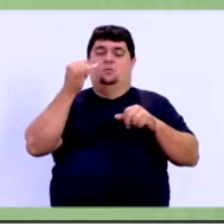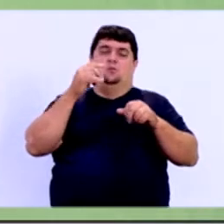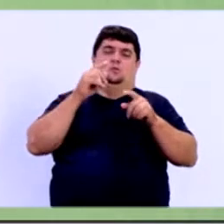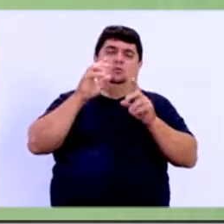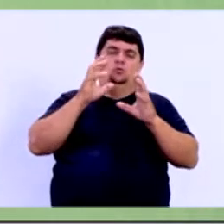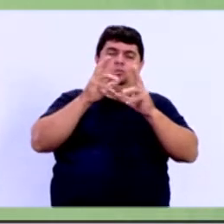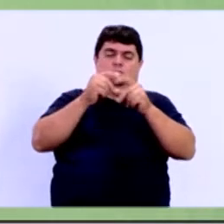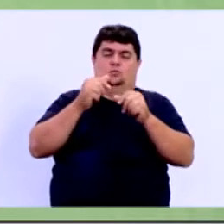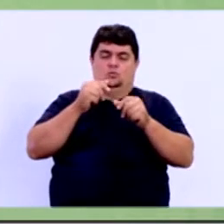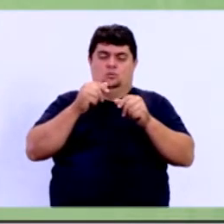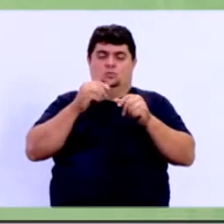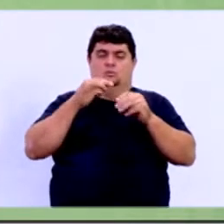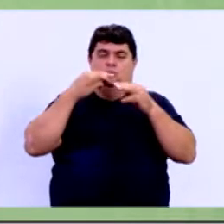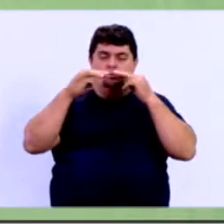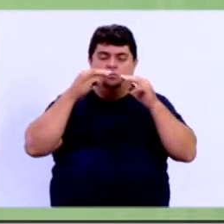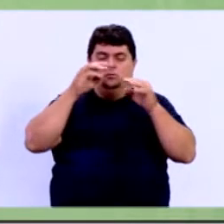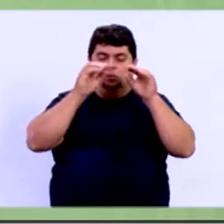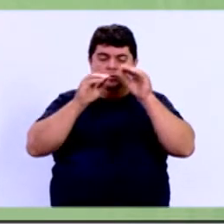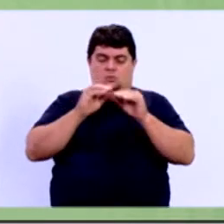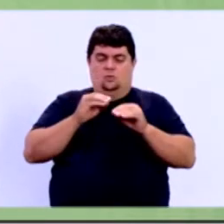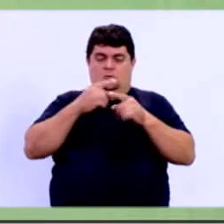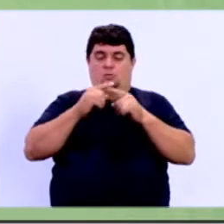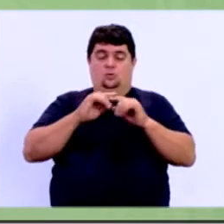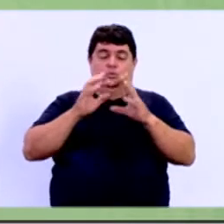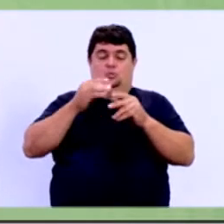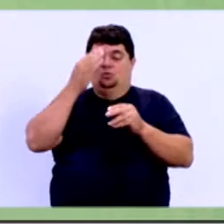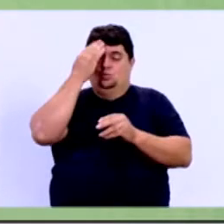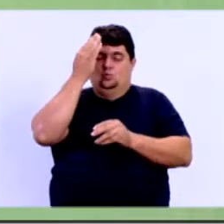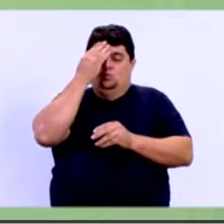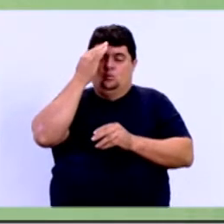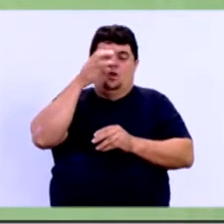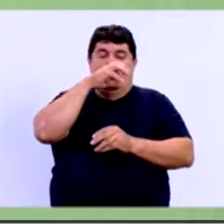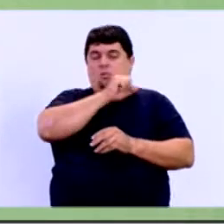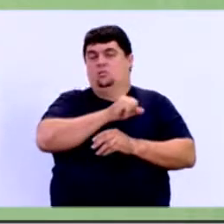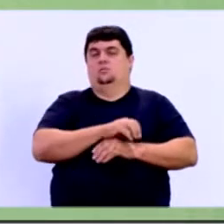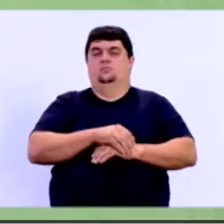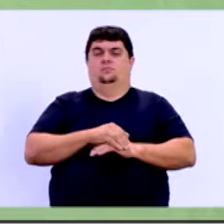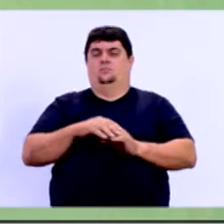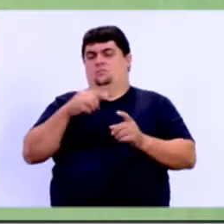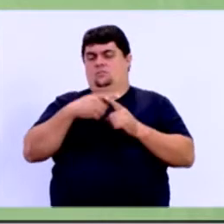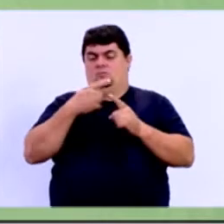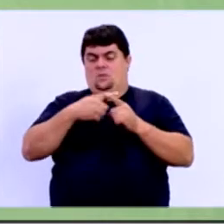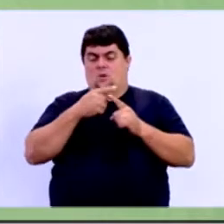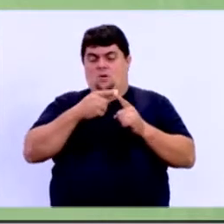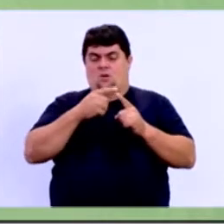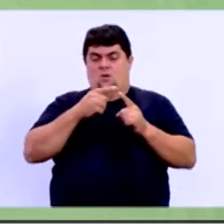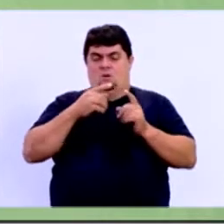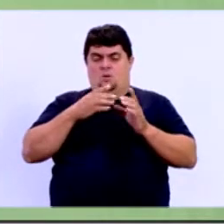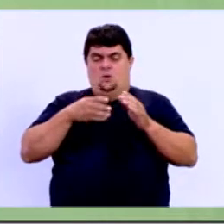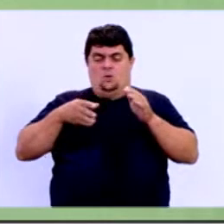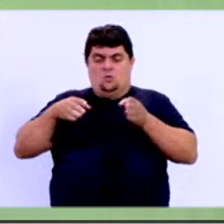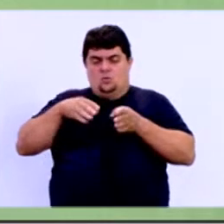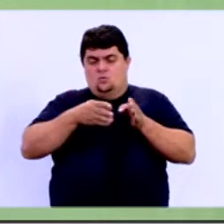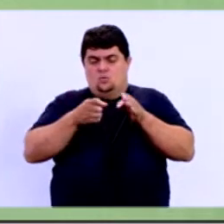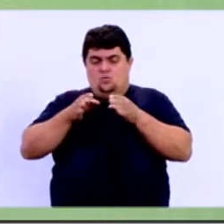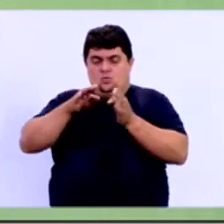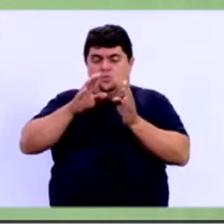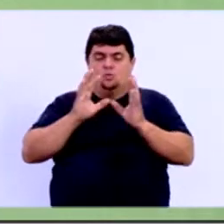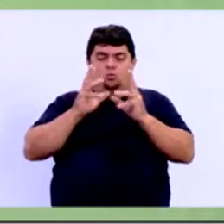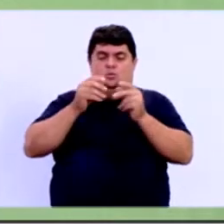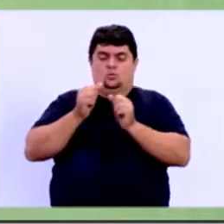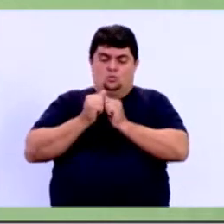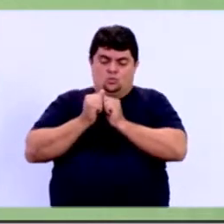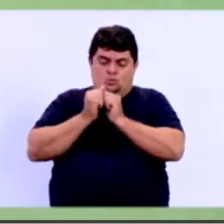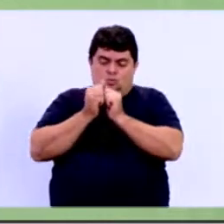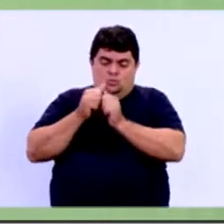sejam descritos de forma clara e eficiente, né? Para que os caminhos eles sejam estabelecidos e seguidos